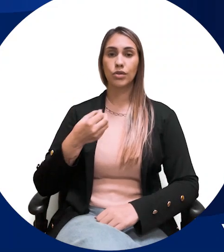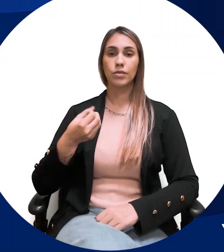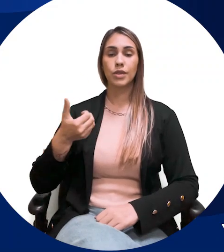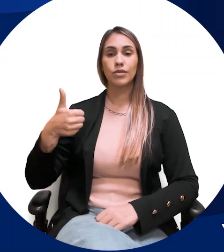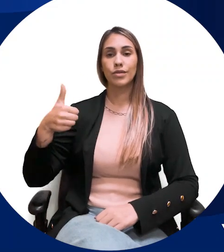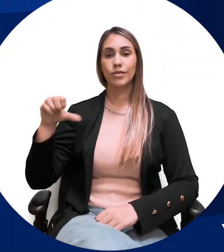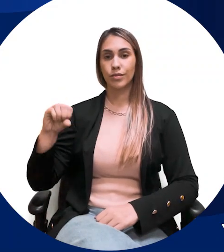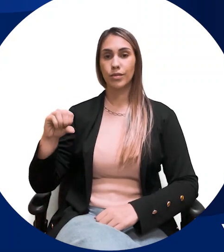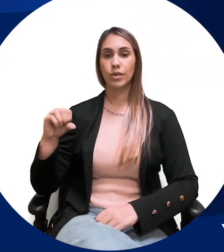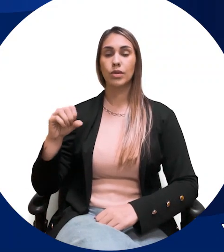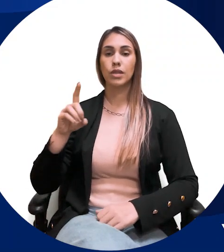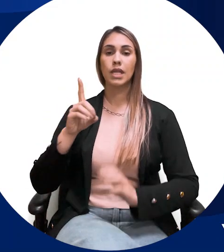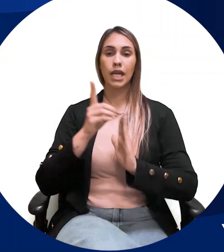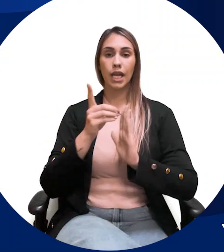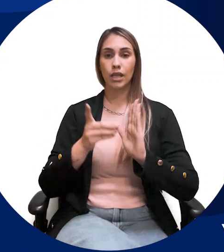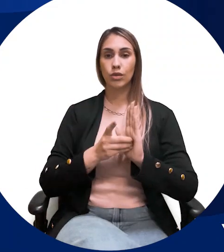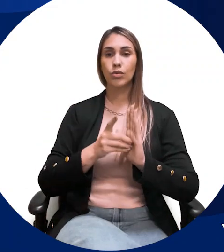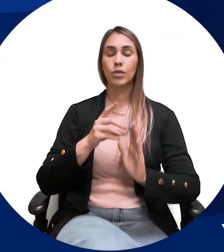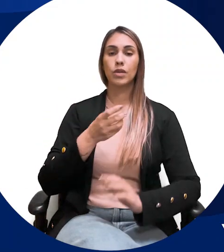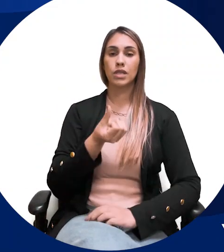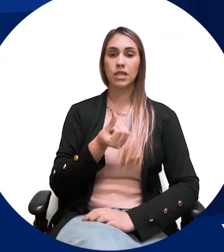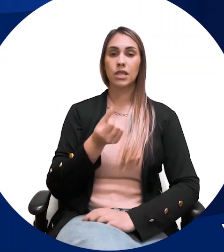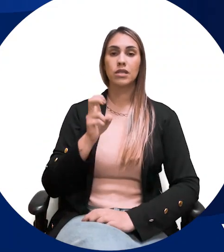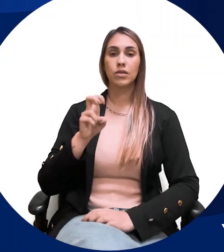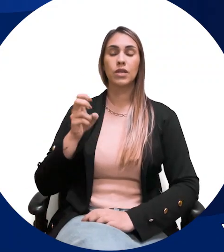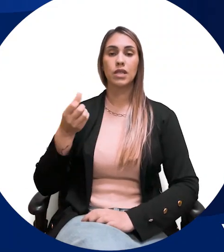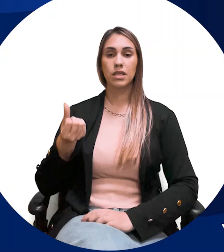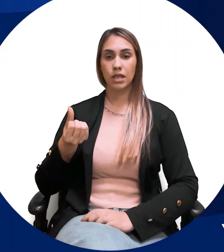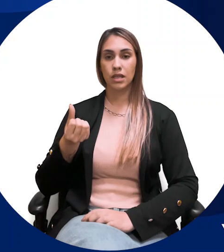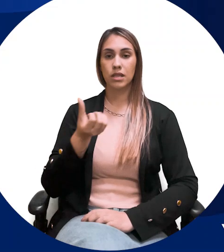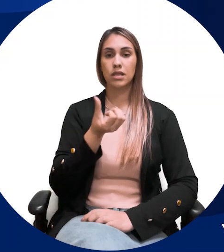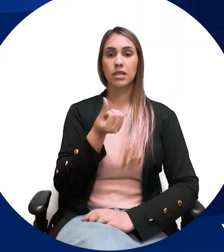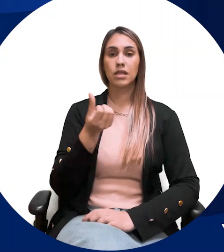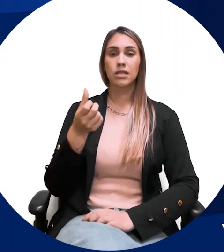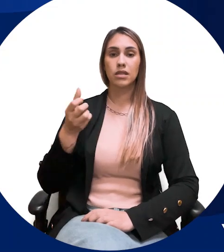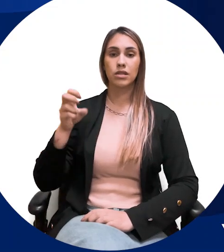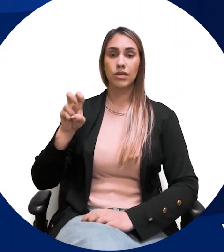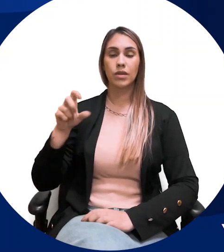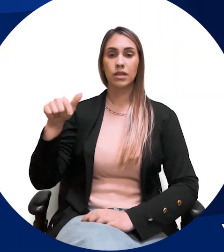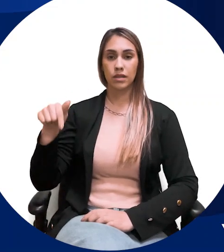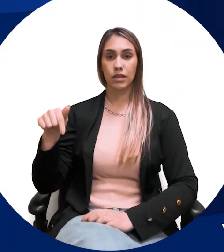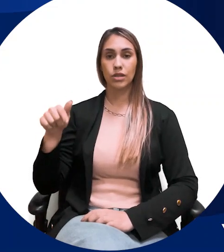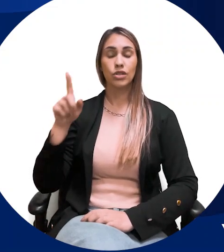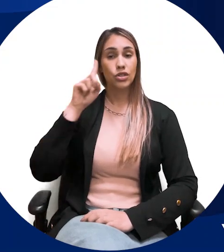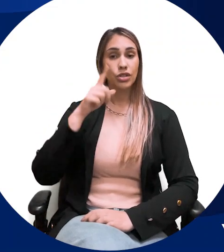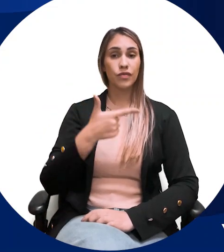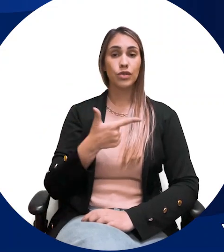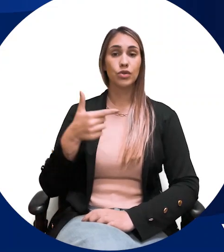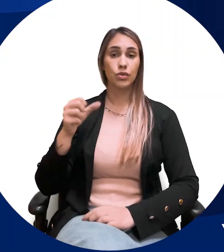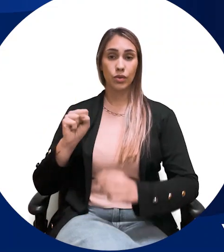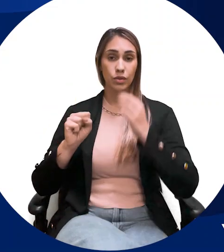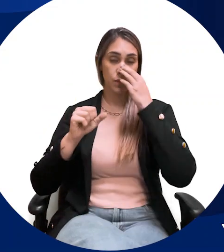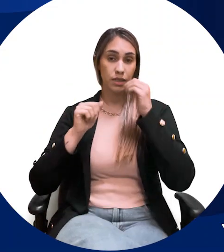de 2019, o Decreto número 656 e 657, de 28 de setembro